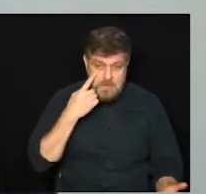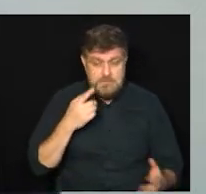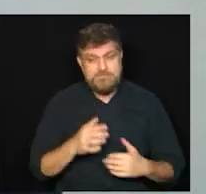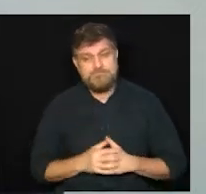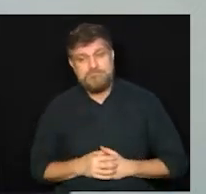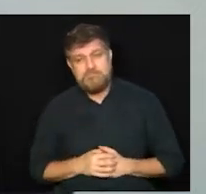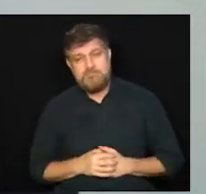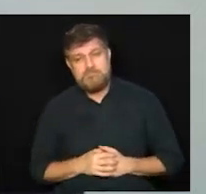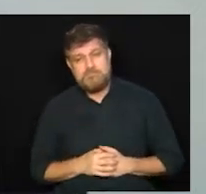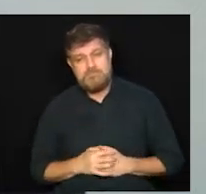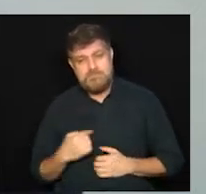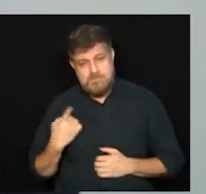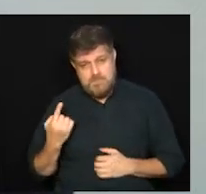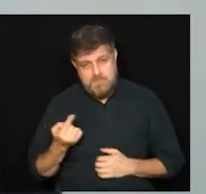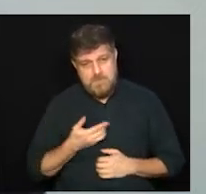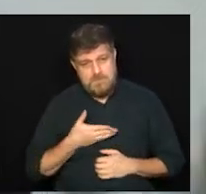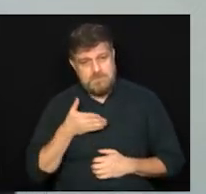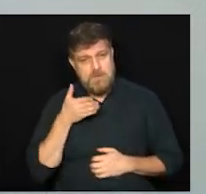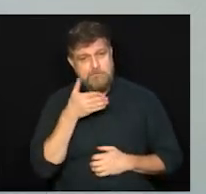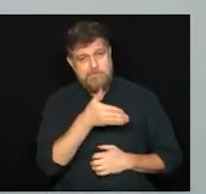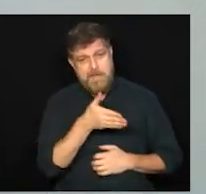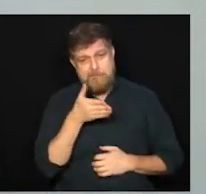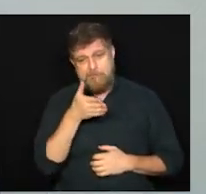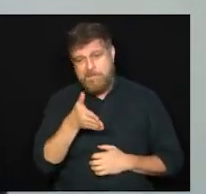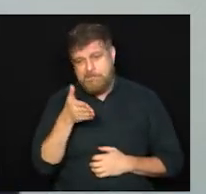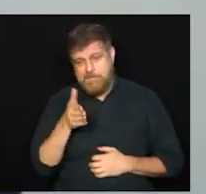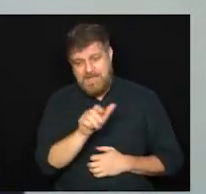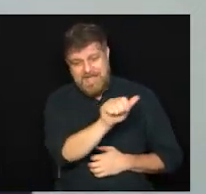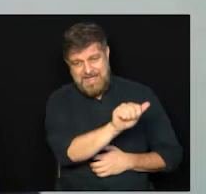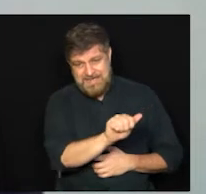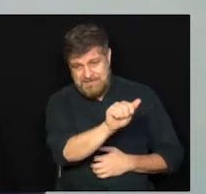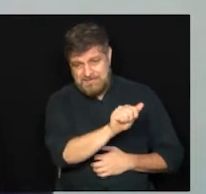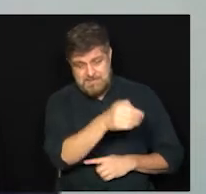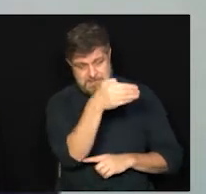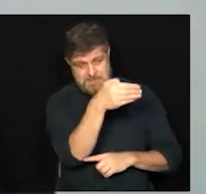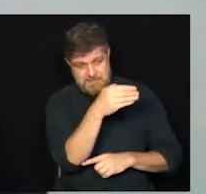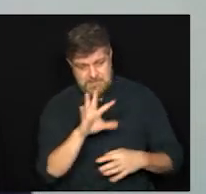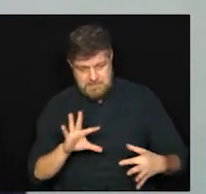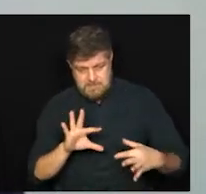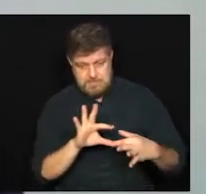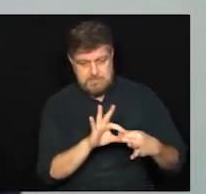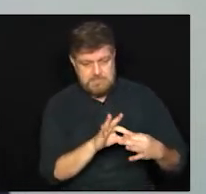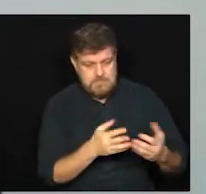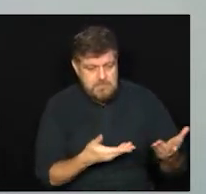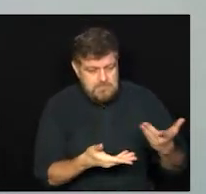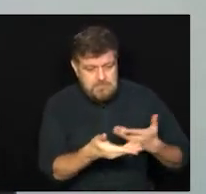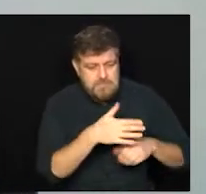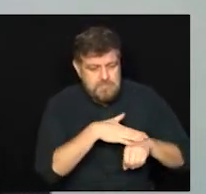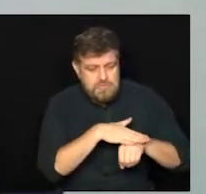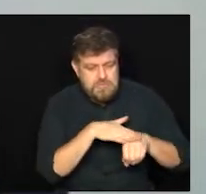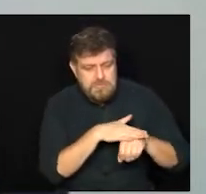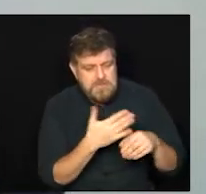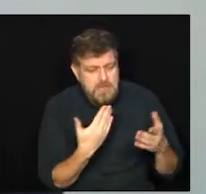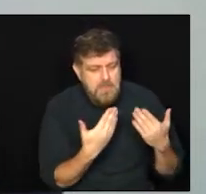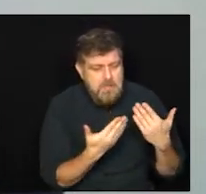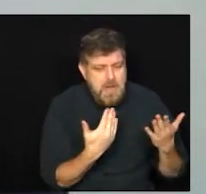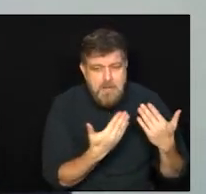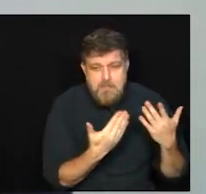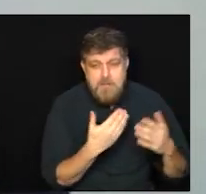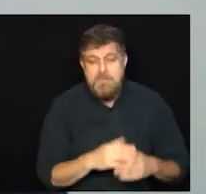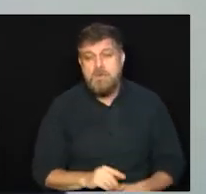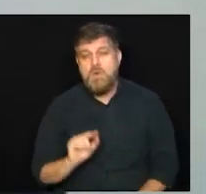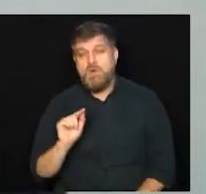como a gente participa aí das associações com diversos hotéis, a gente tem conversado e tal, o